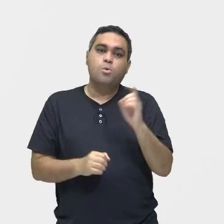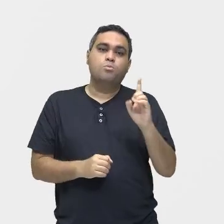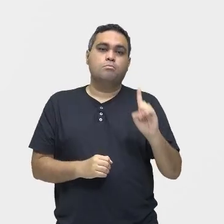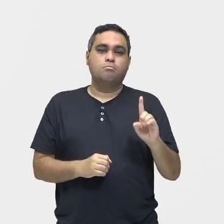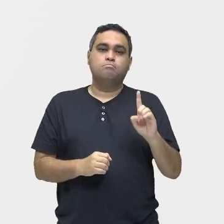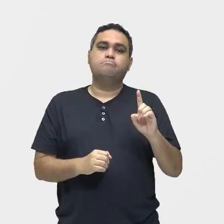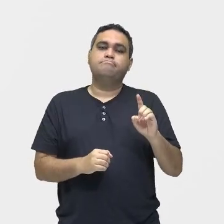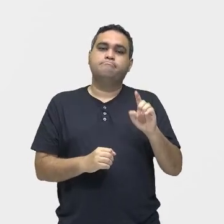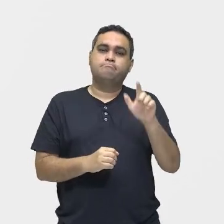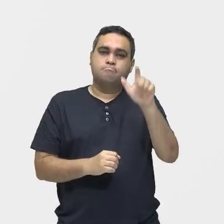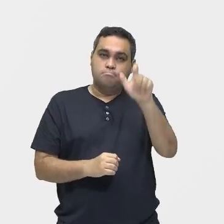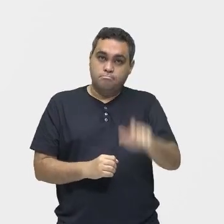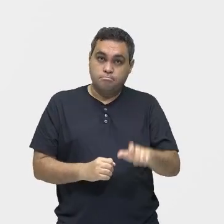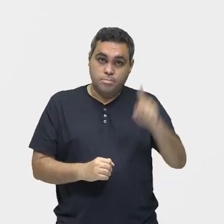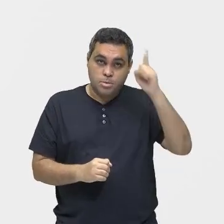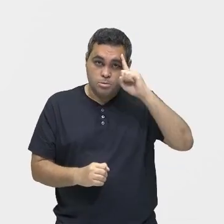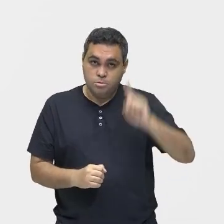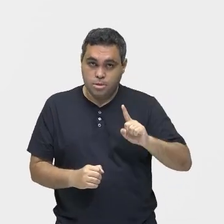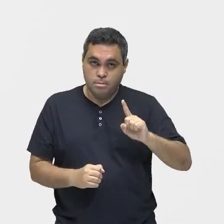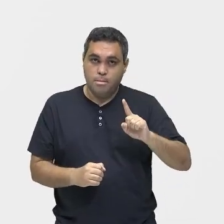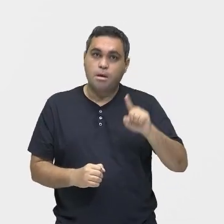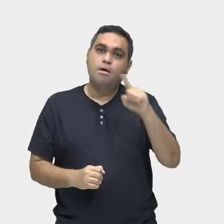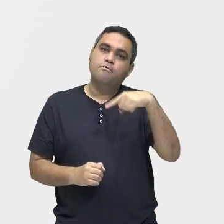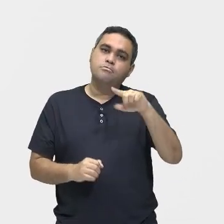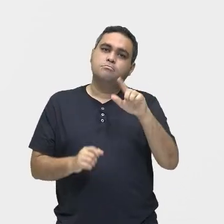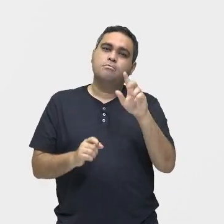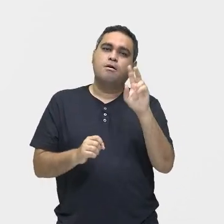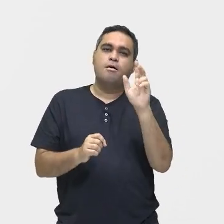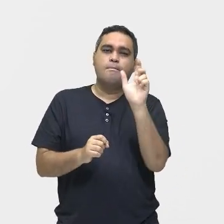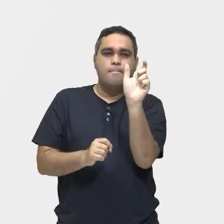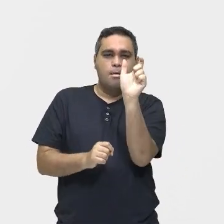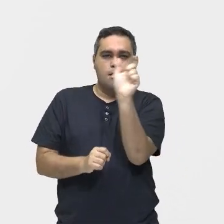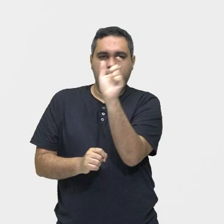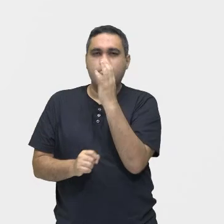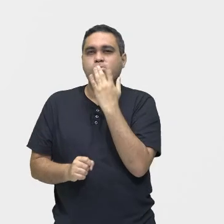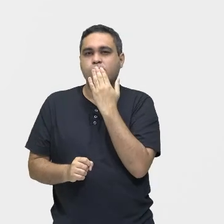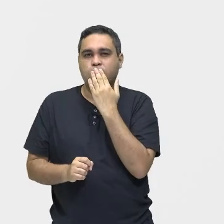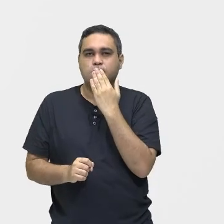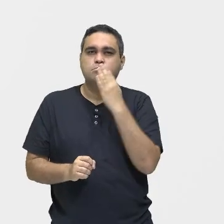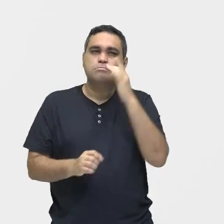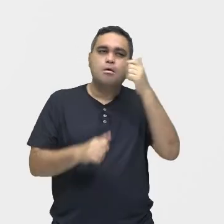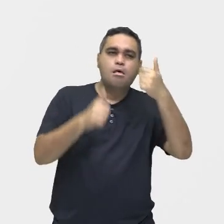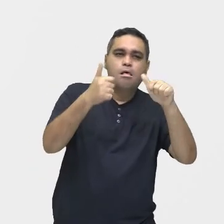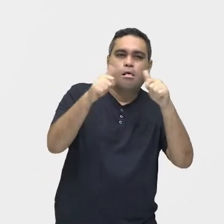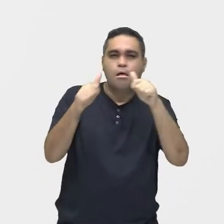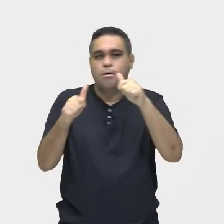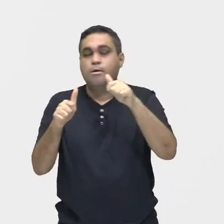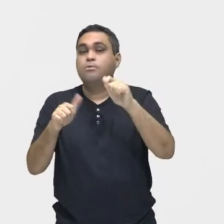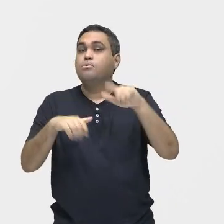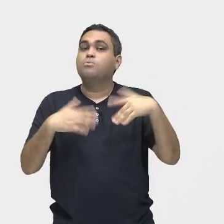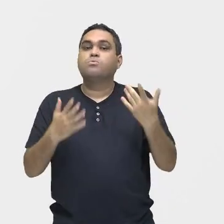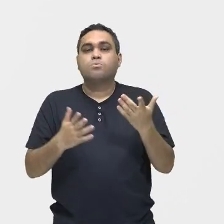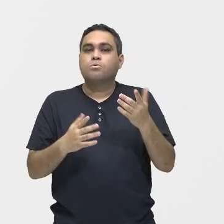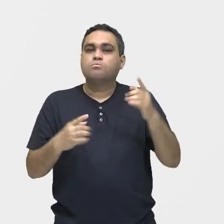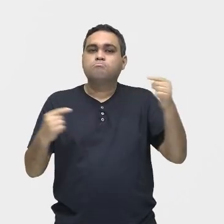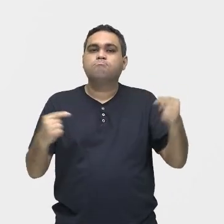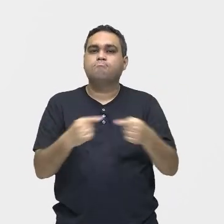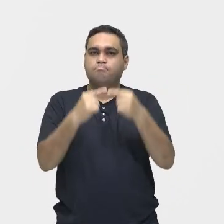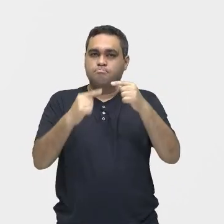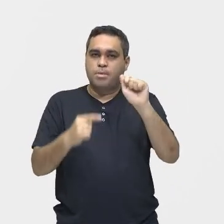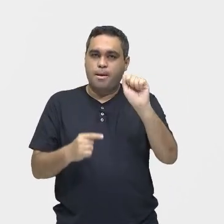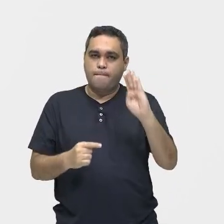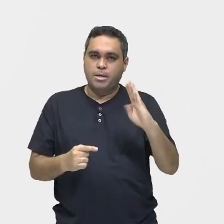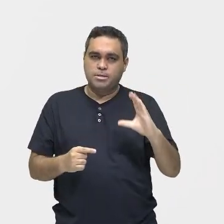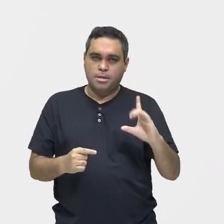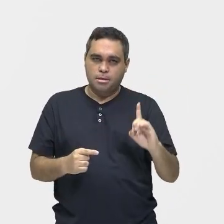vão analisar direitinho cada um desses verbos para vocês conseguirem identificar qual é o tipo do sujeito, ok?